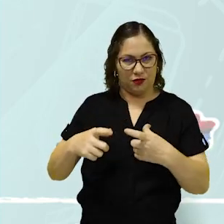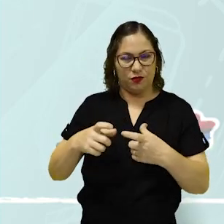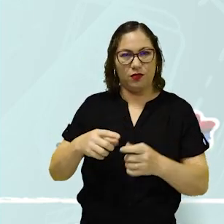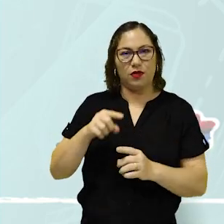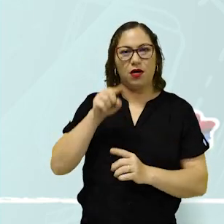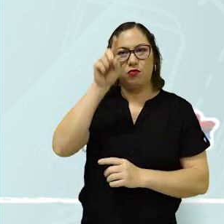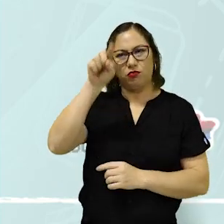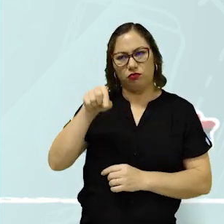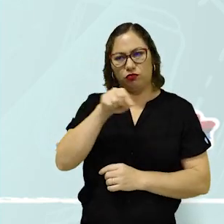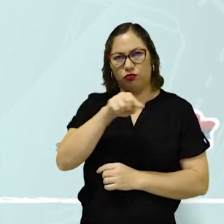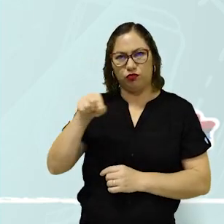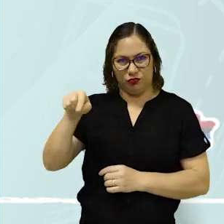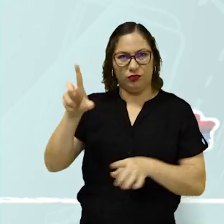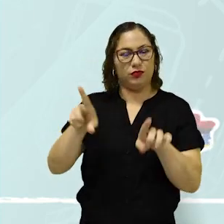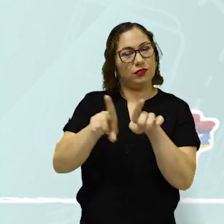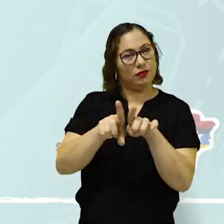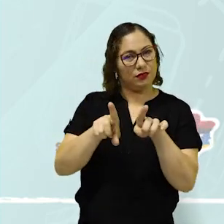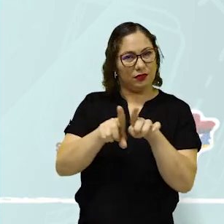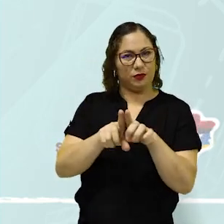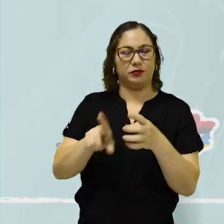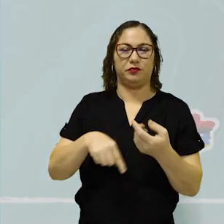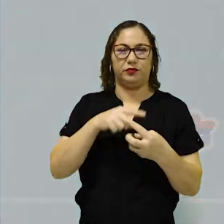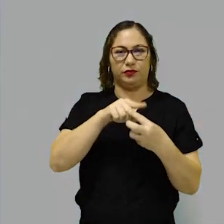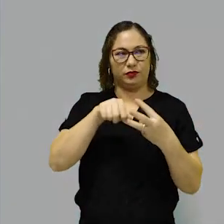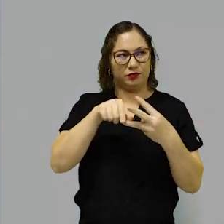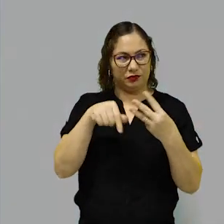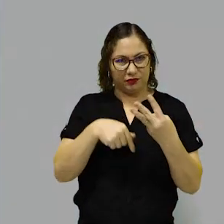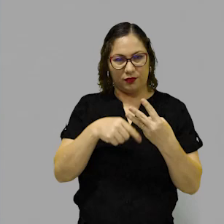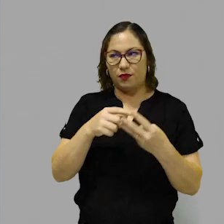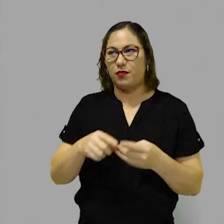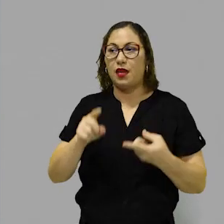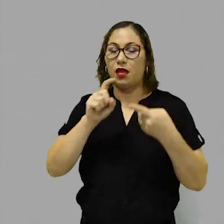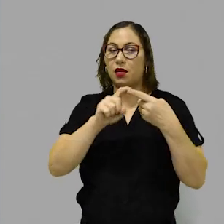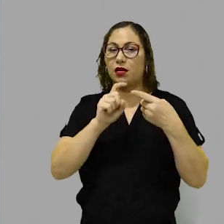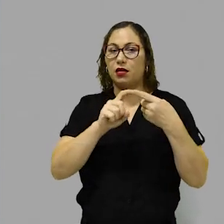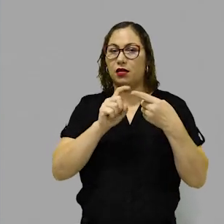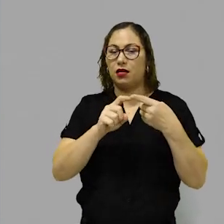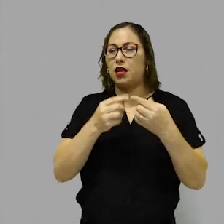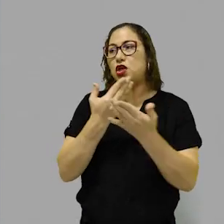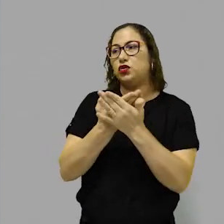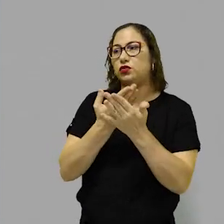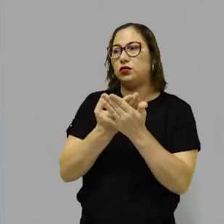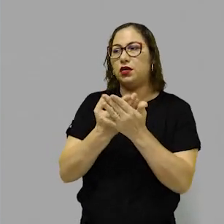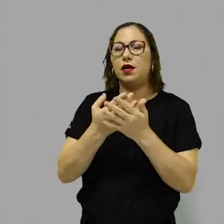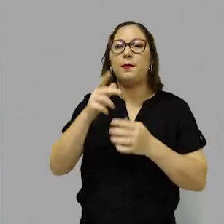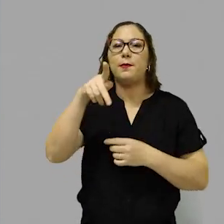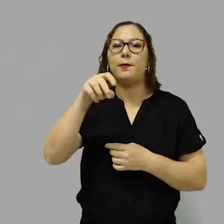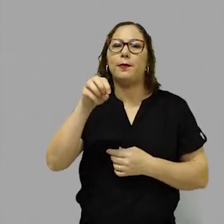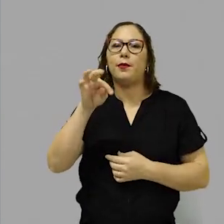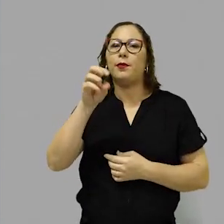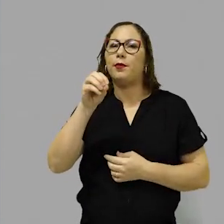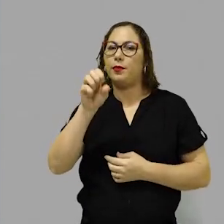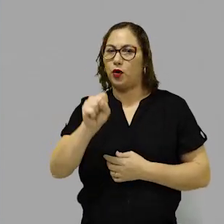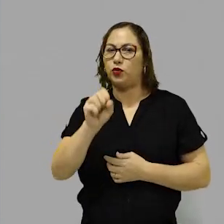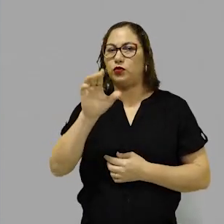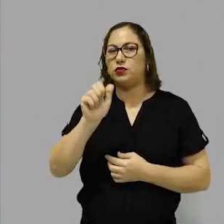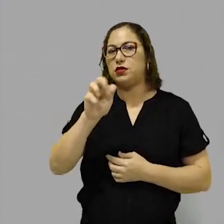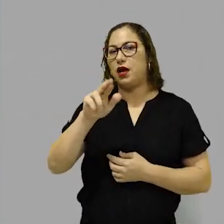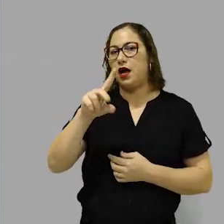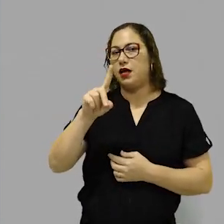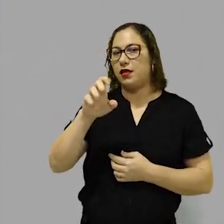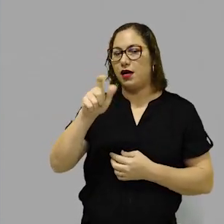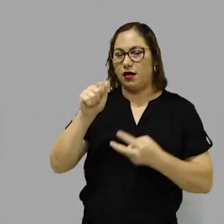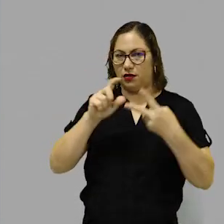cardeais, colaterais e subcolaterais. No primeiro tópico, estudaremos os pontos cardeais. No